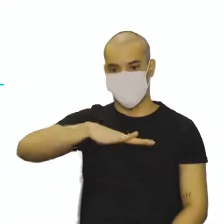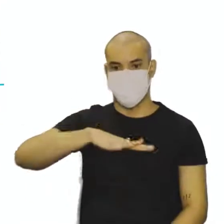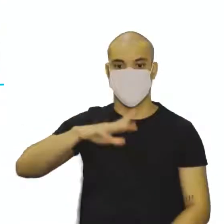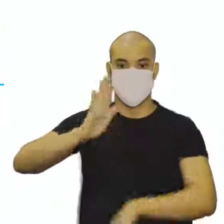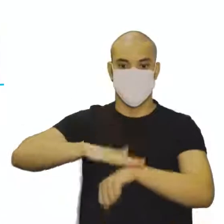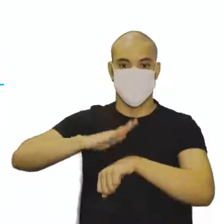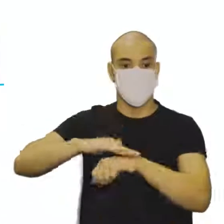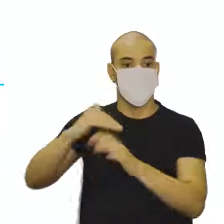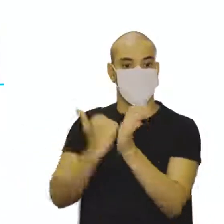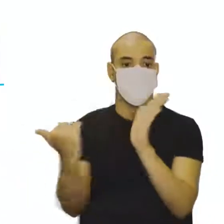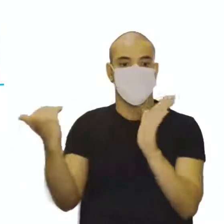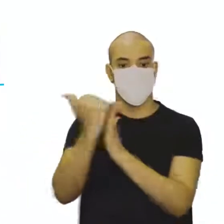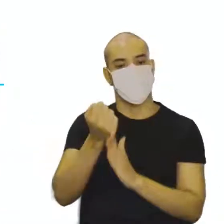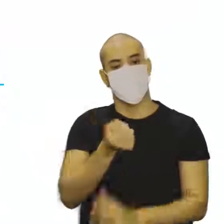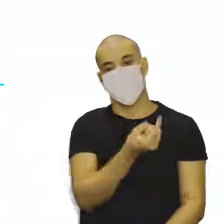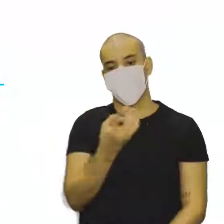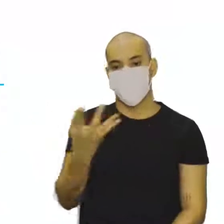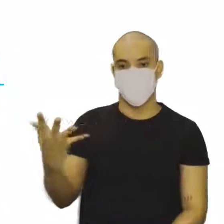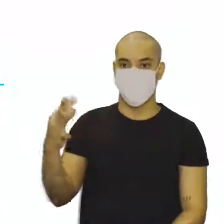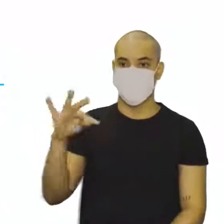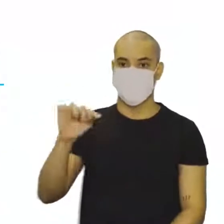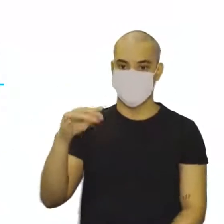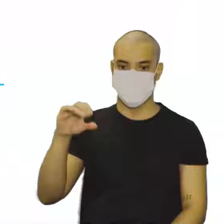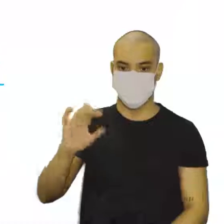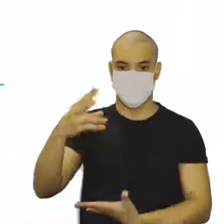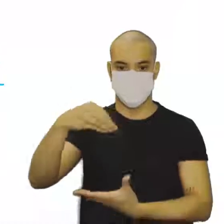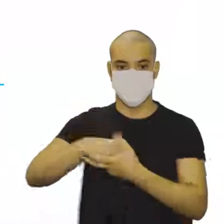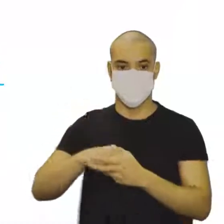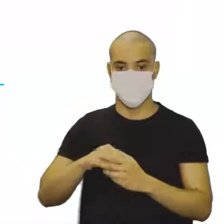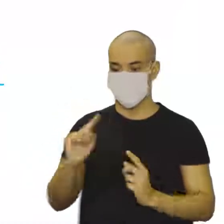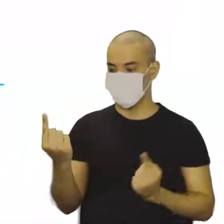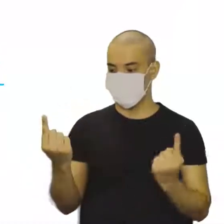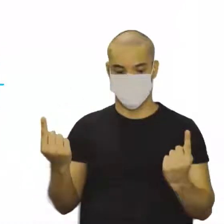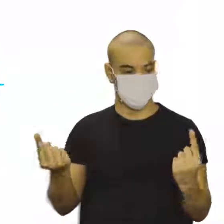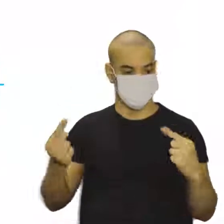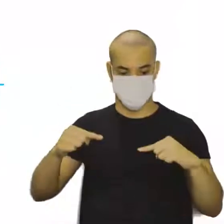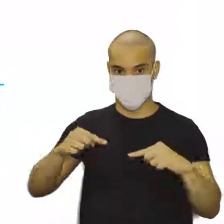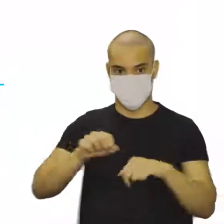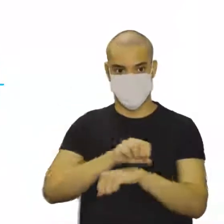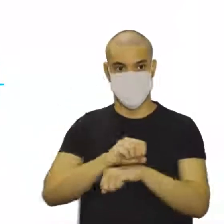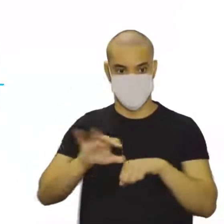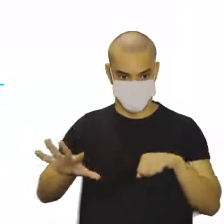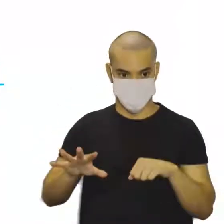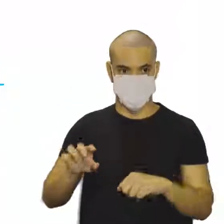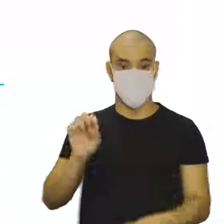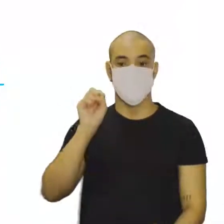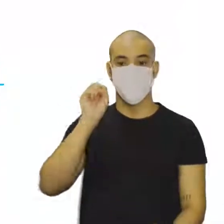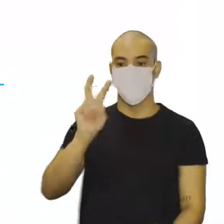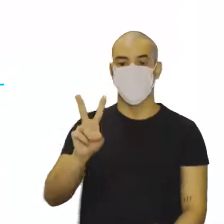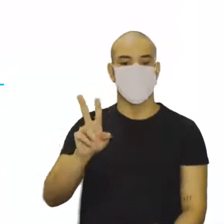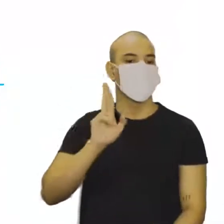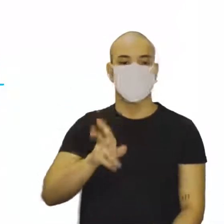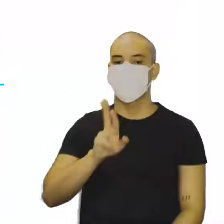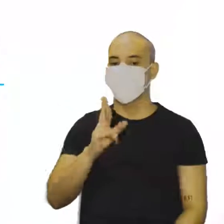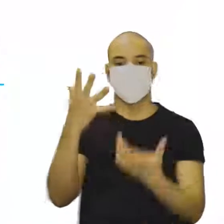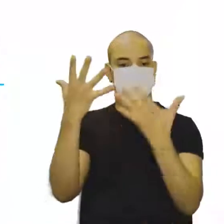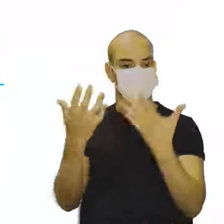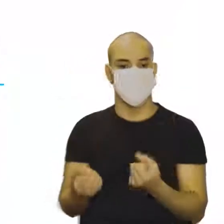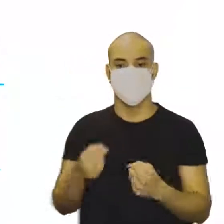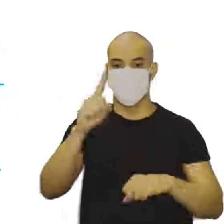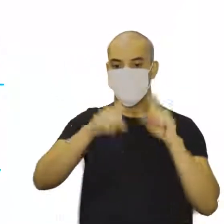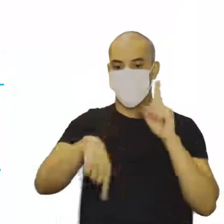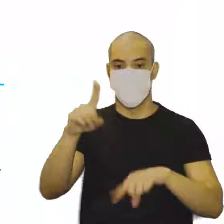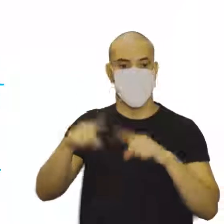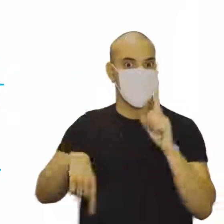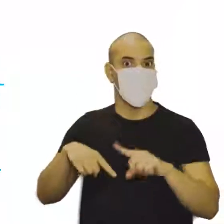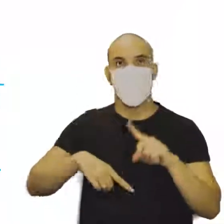tempo, maior a quantidade de tensão nos terminais do indutor, ok? 2. Não é aceito